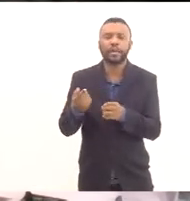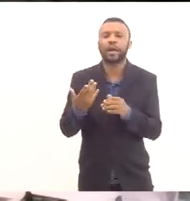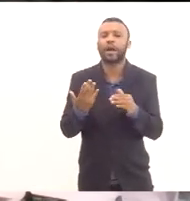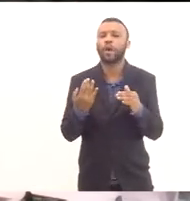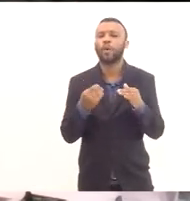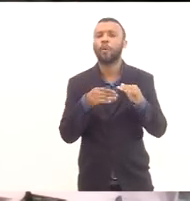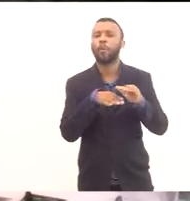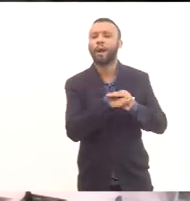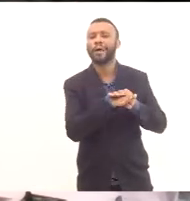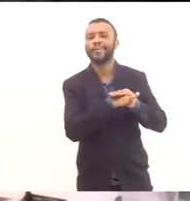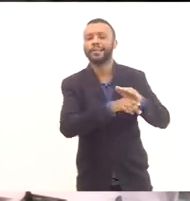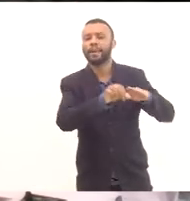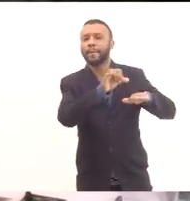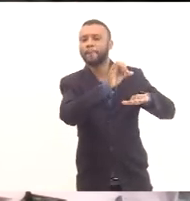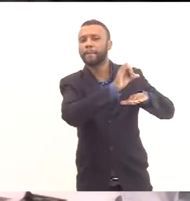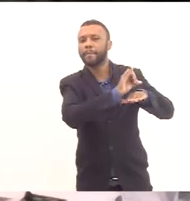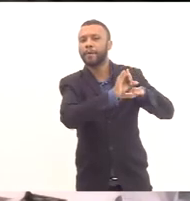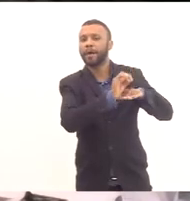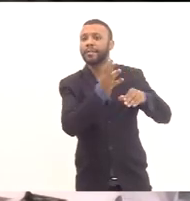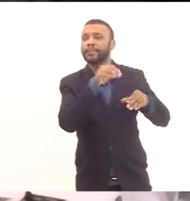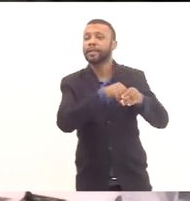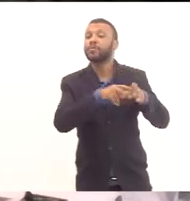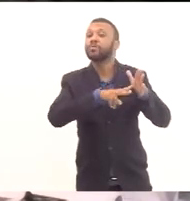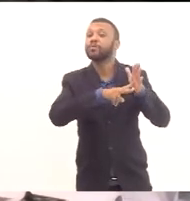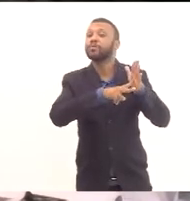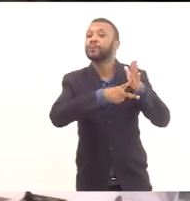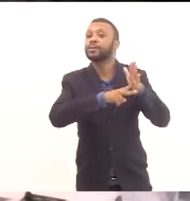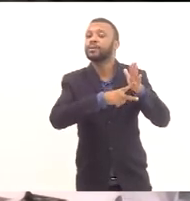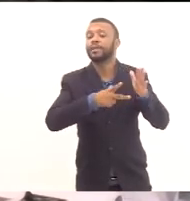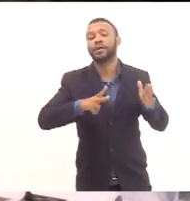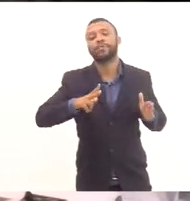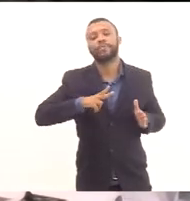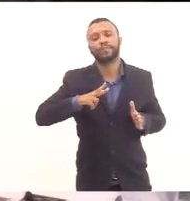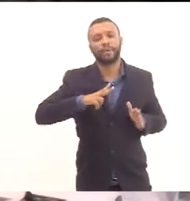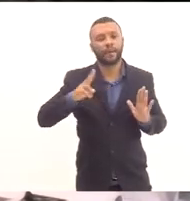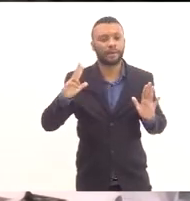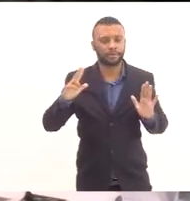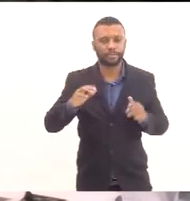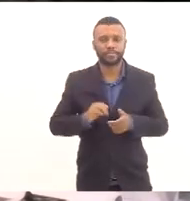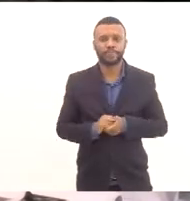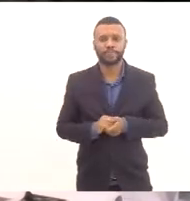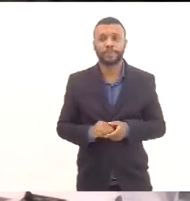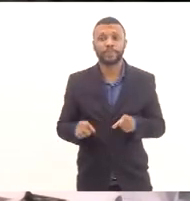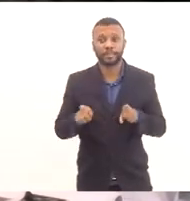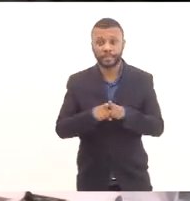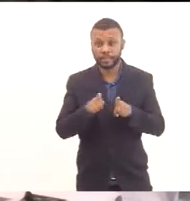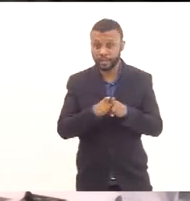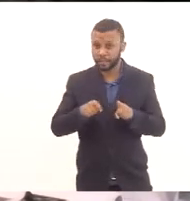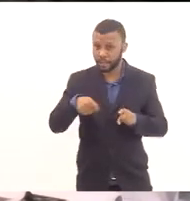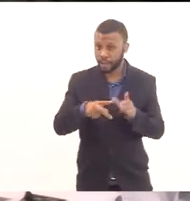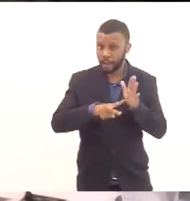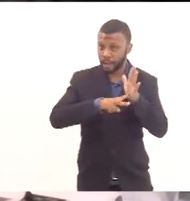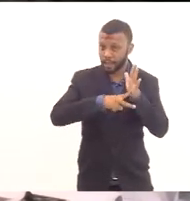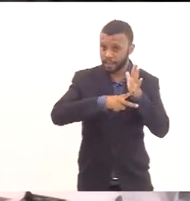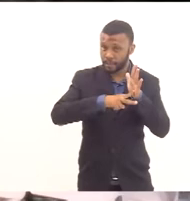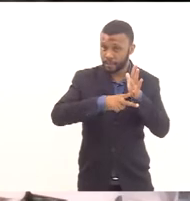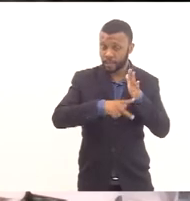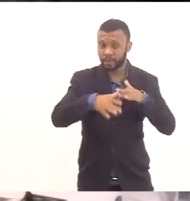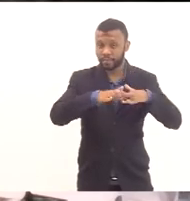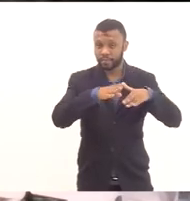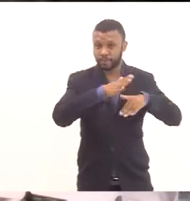guardadas num sindicato privado e Inclusive a esse sindicato